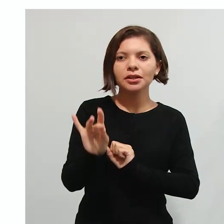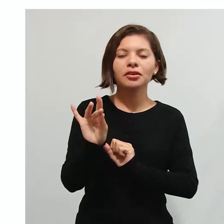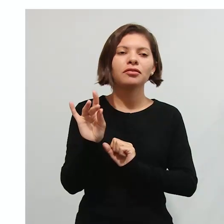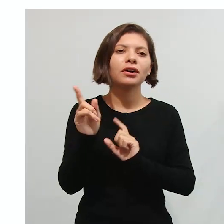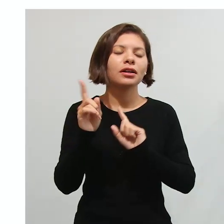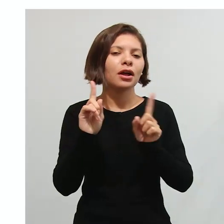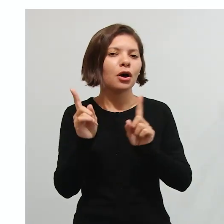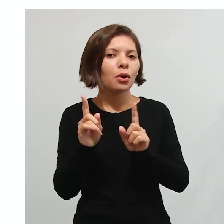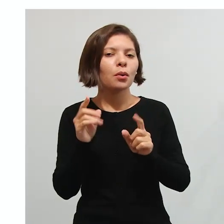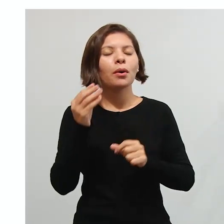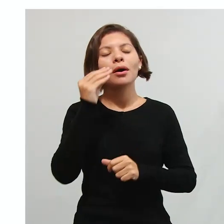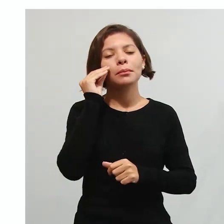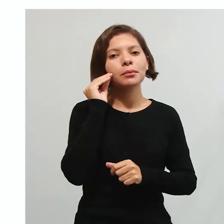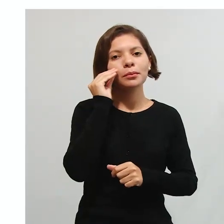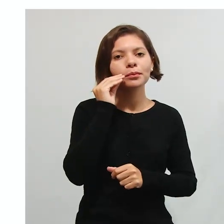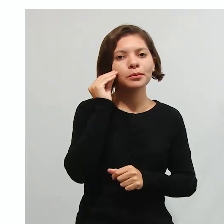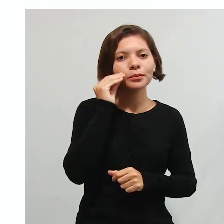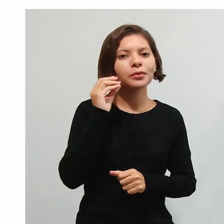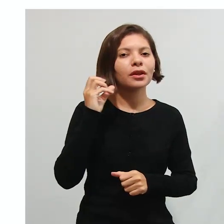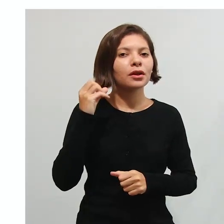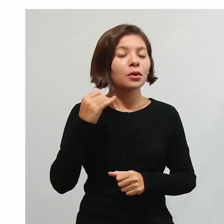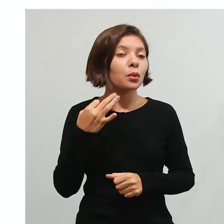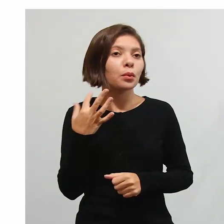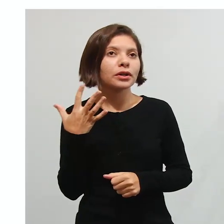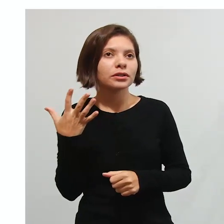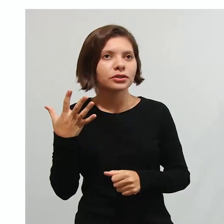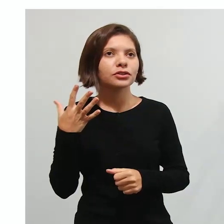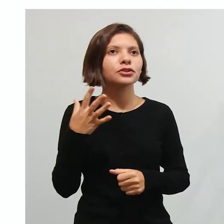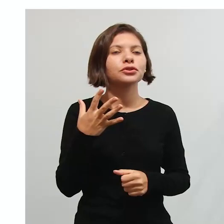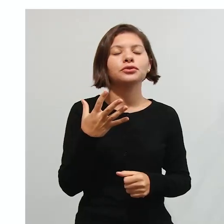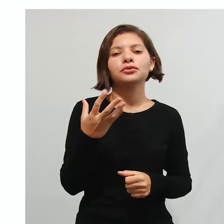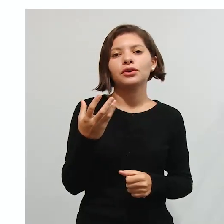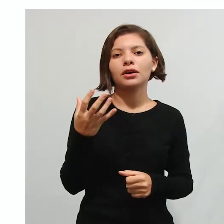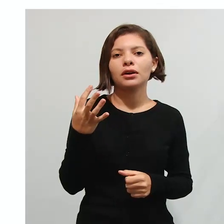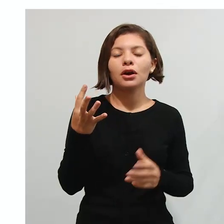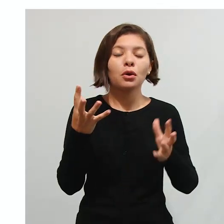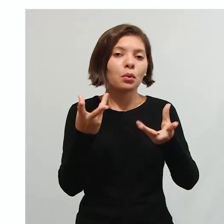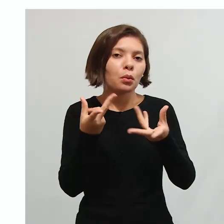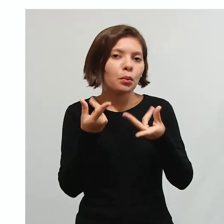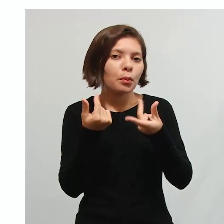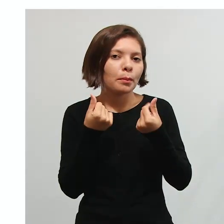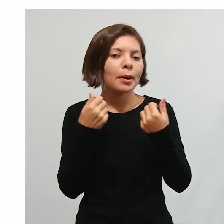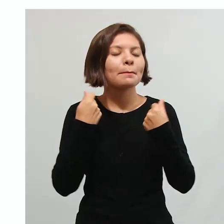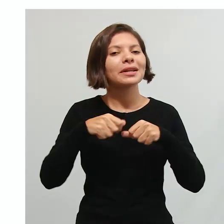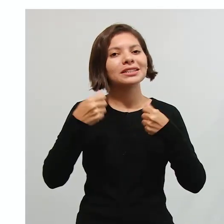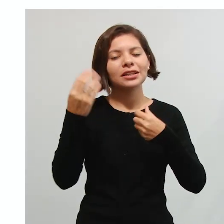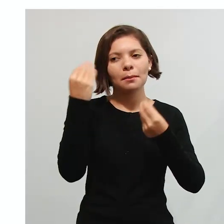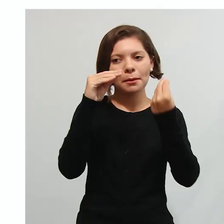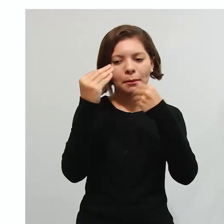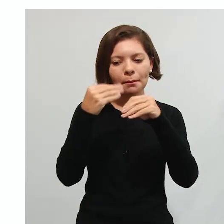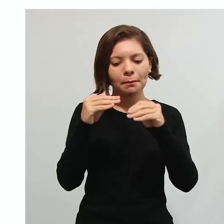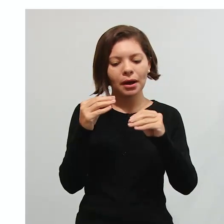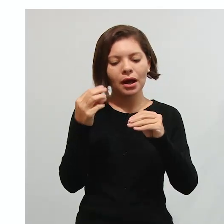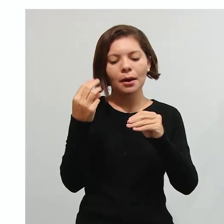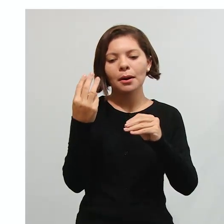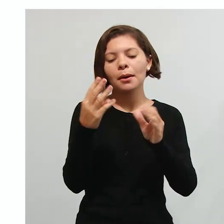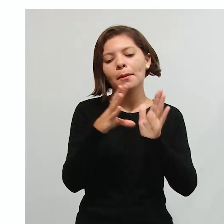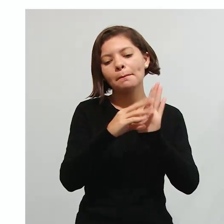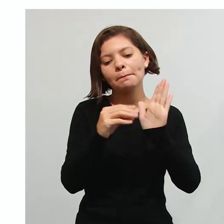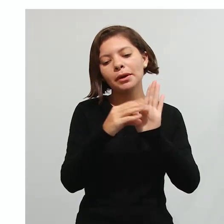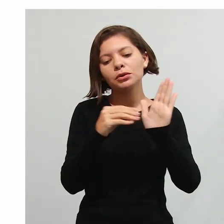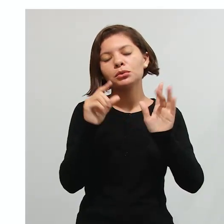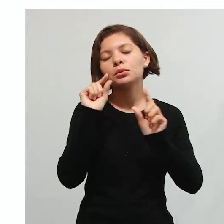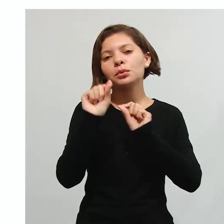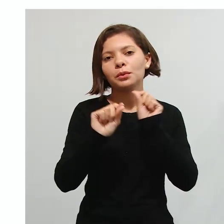descritiva é levantamento O que é quantitativa qualitativa eu preciso dizer quais são os métodos que eu vou